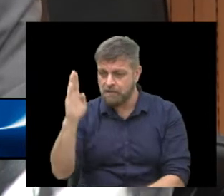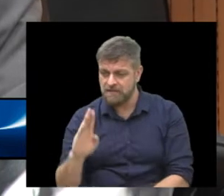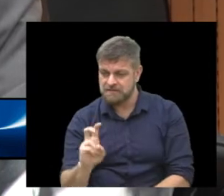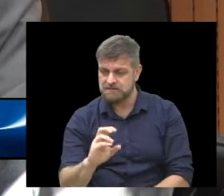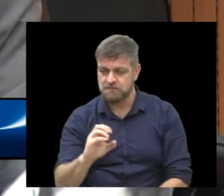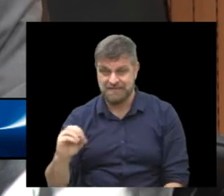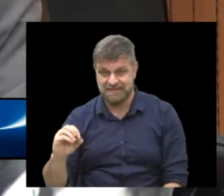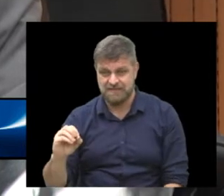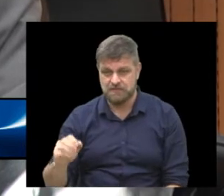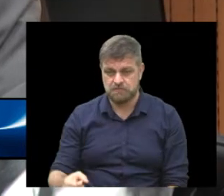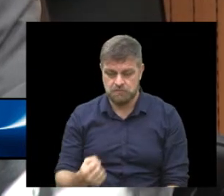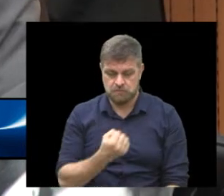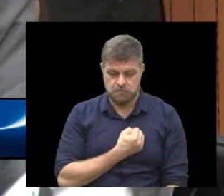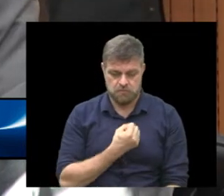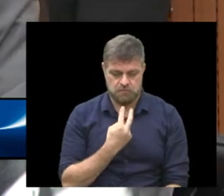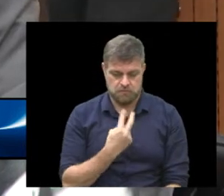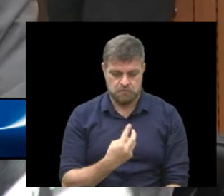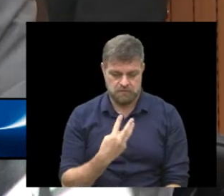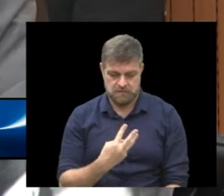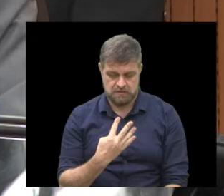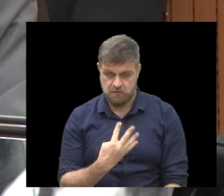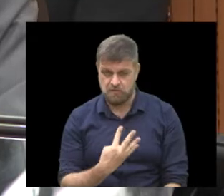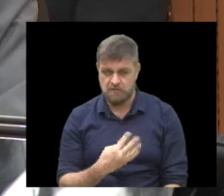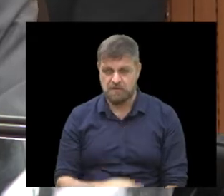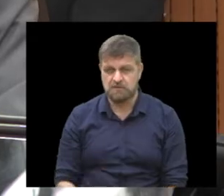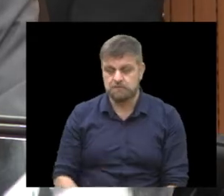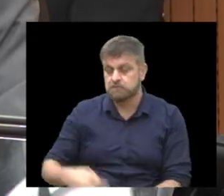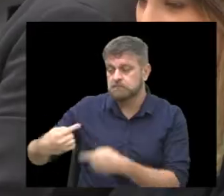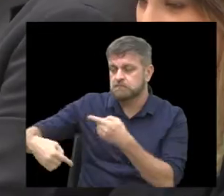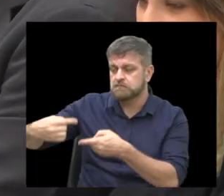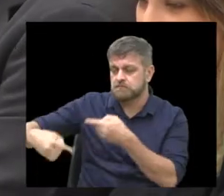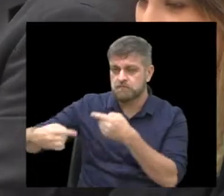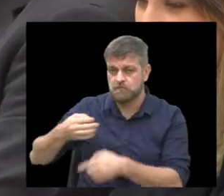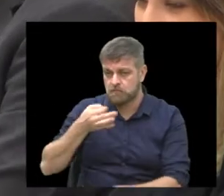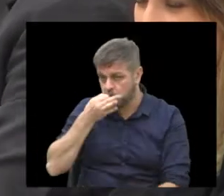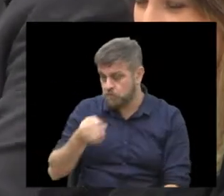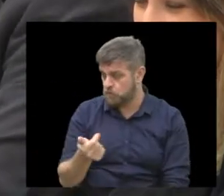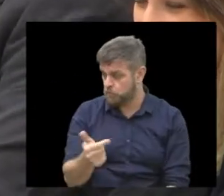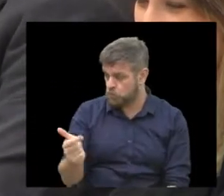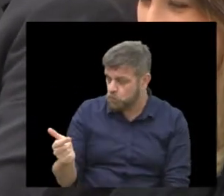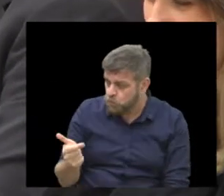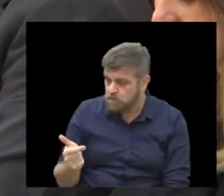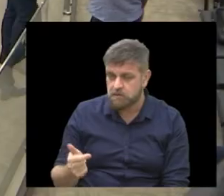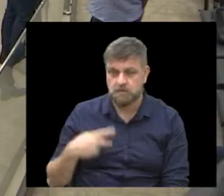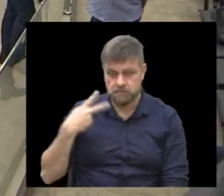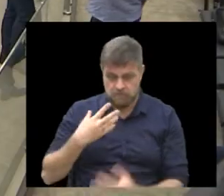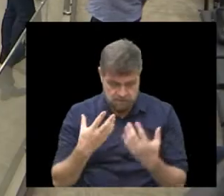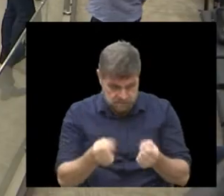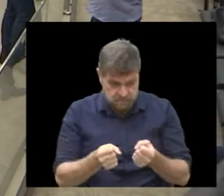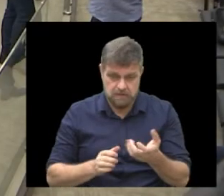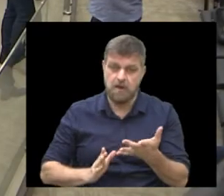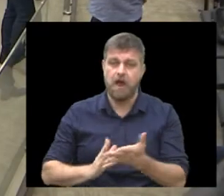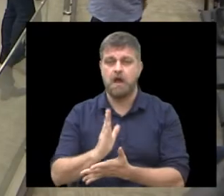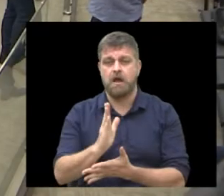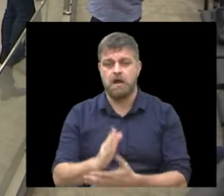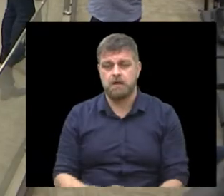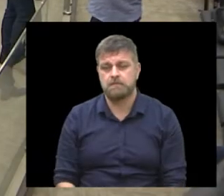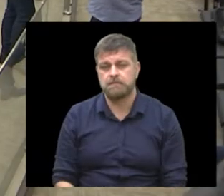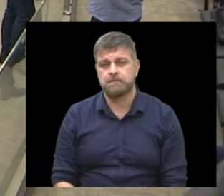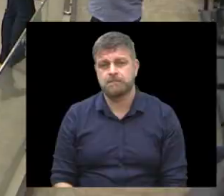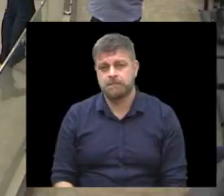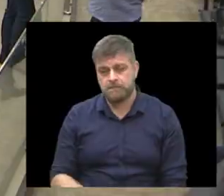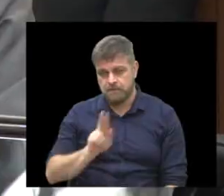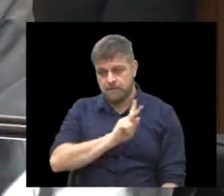número 234. Em discussão, não havendo vereador discutir, favoráveis permaneçam como estão. Aprovado.